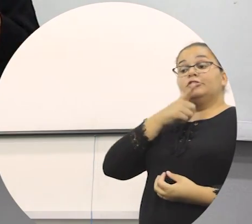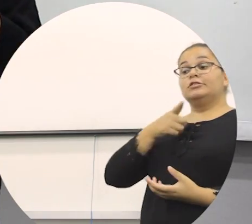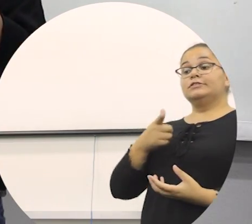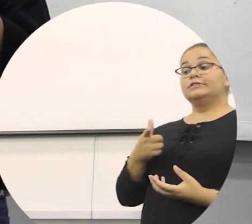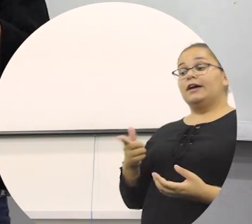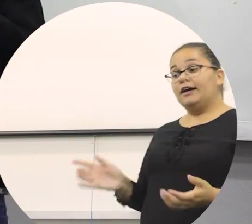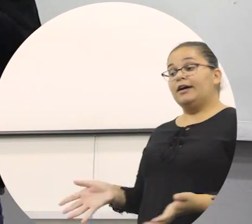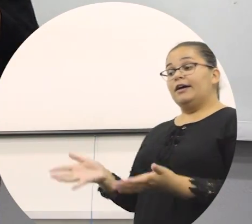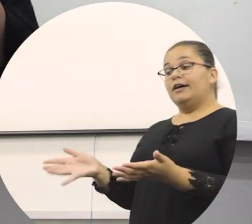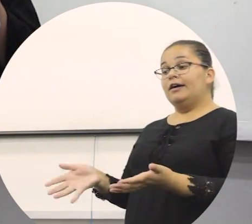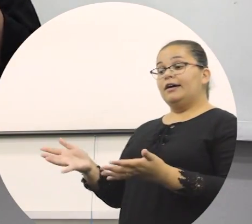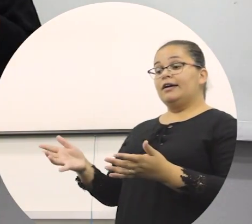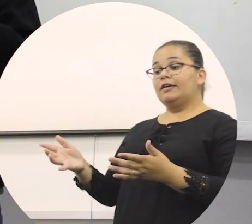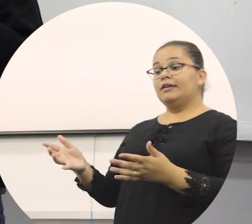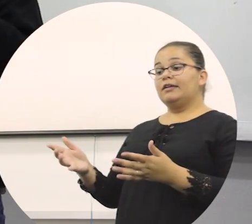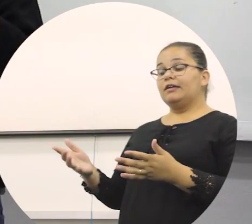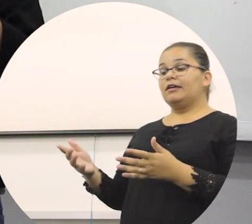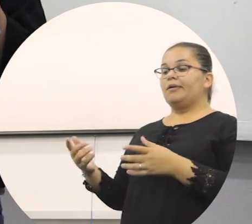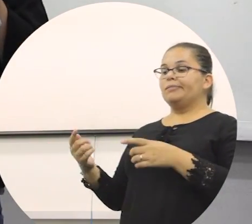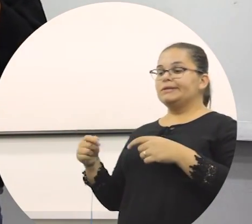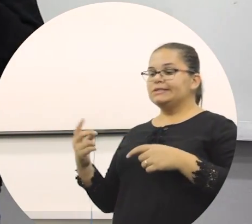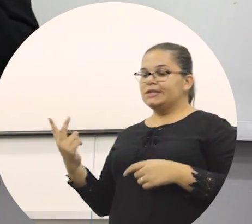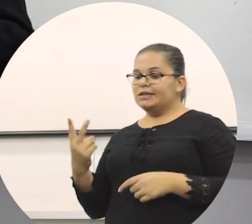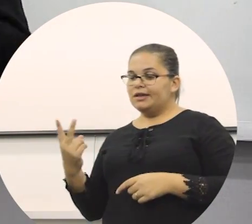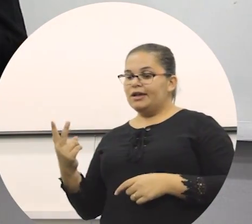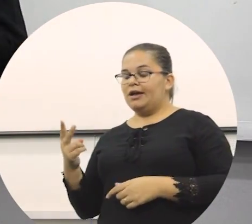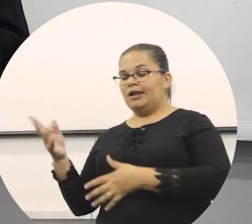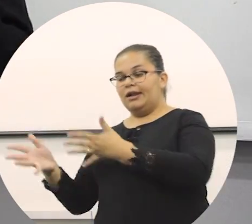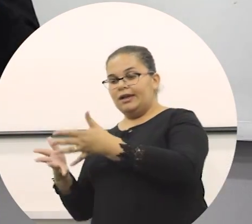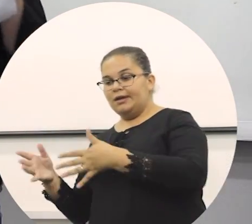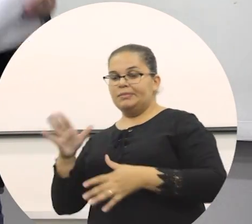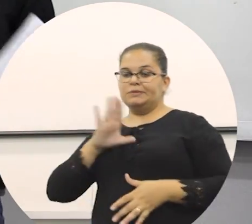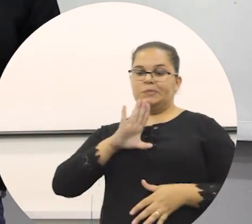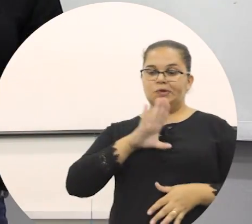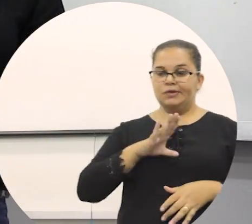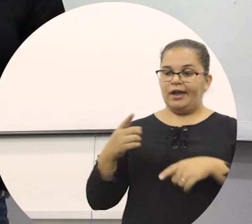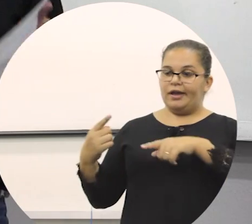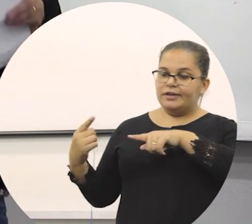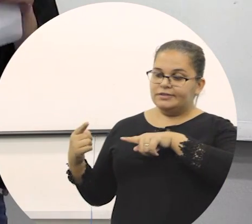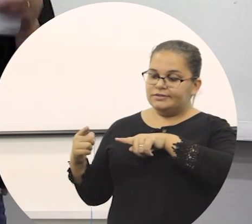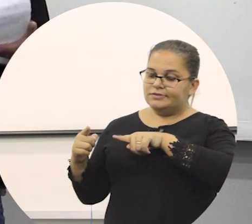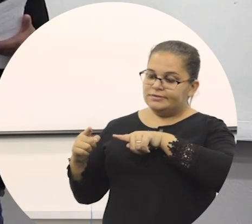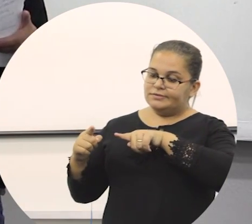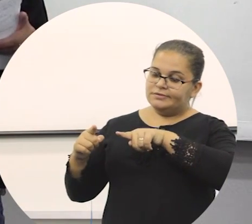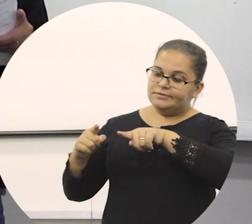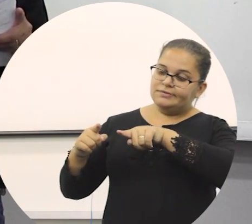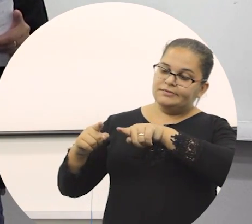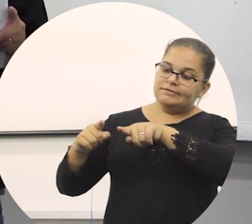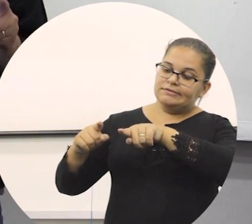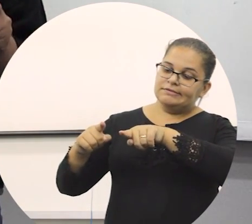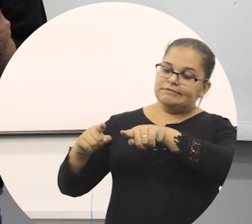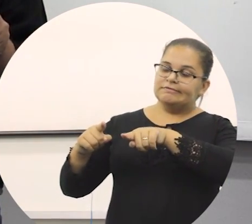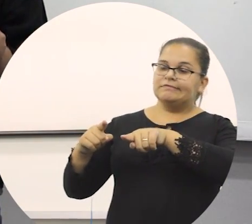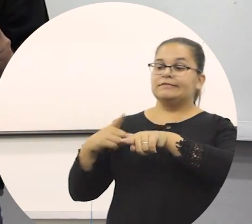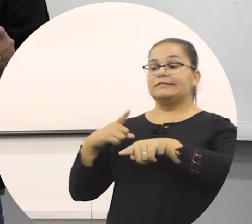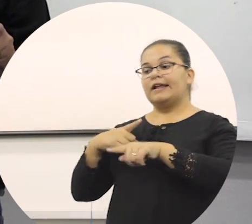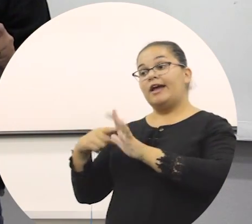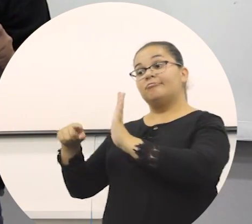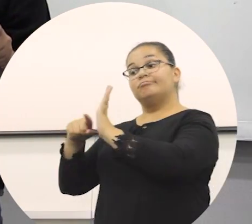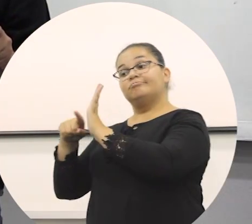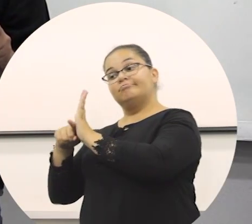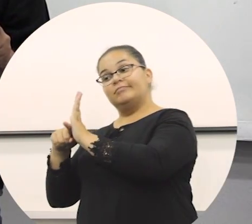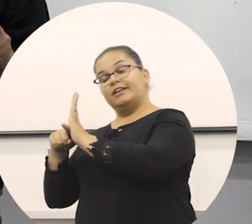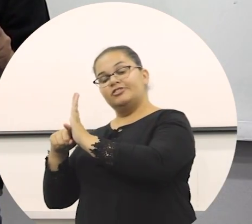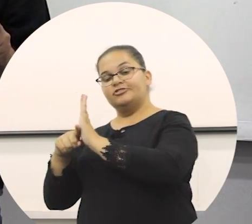acaba tendo que trabalhar as duas línguas juntos, isso traz benefícios, isso traz prejuízos para as duas línguas. Então a gente ficou bastante